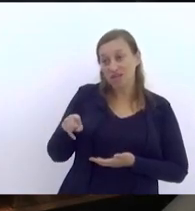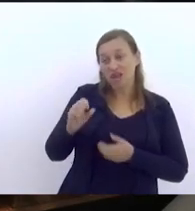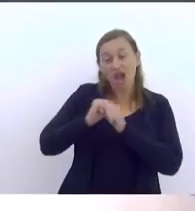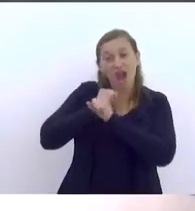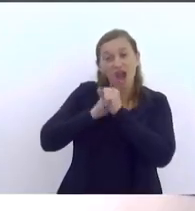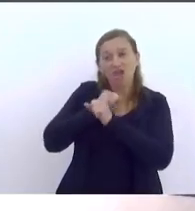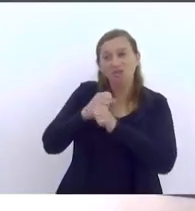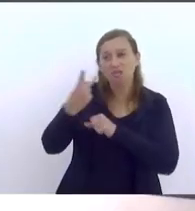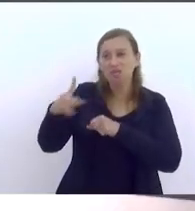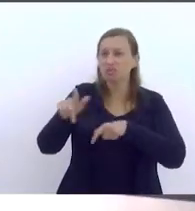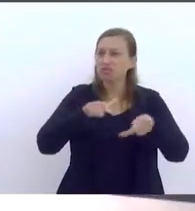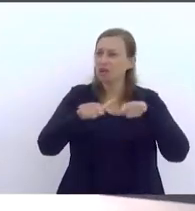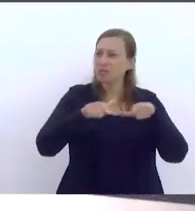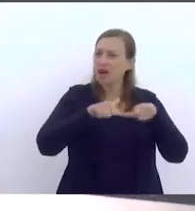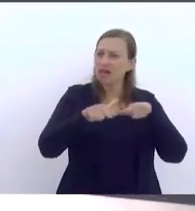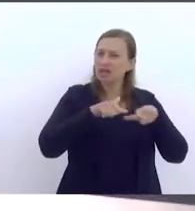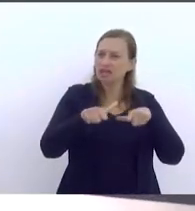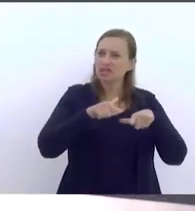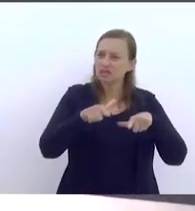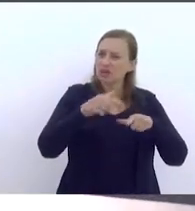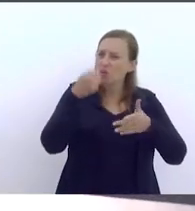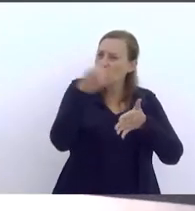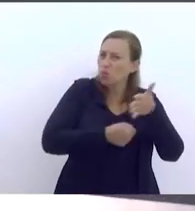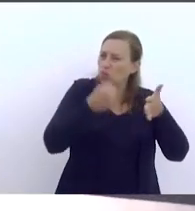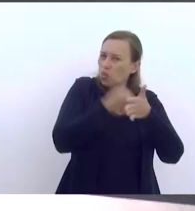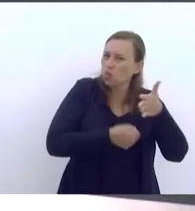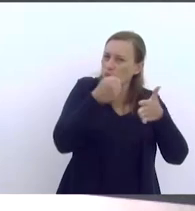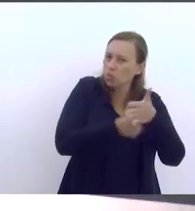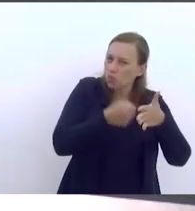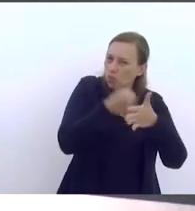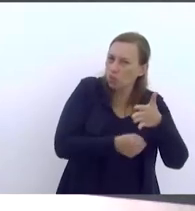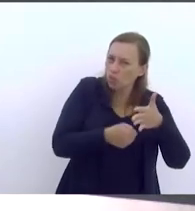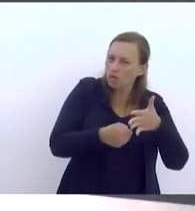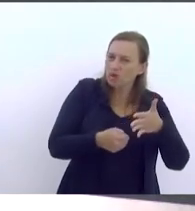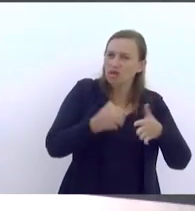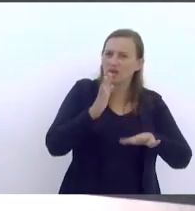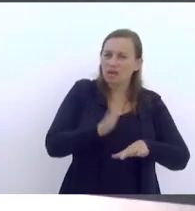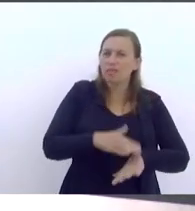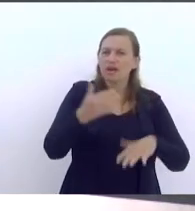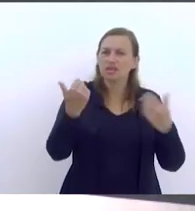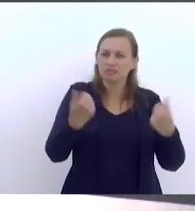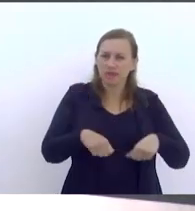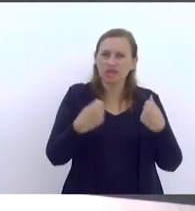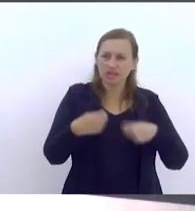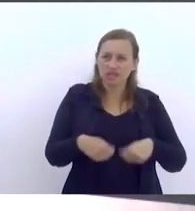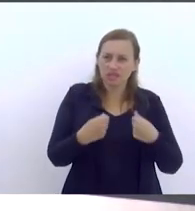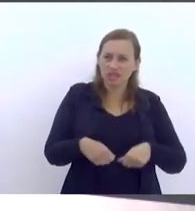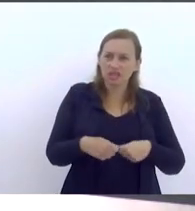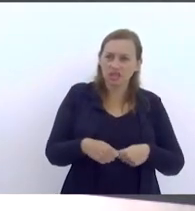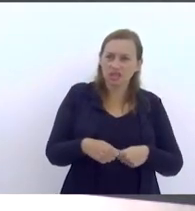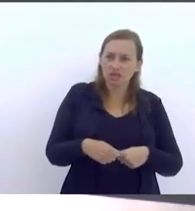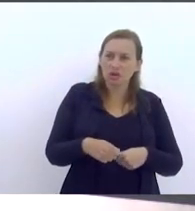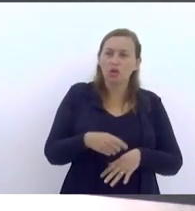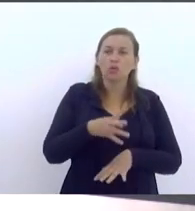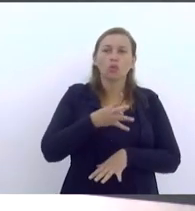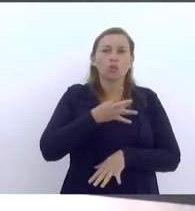seu trabalho, pela sua luta por aqueles que mais precisam, pelo seu